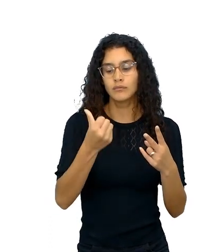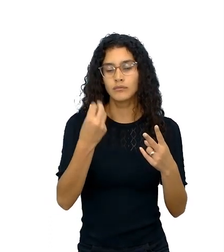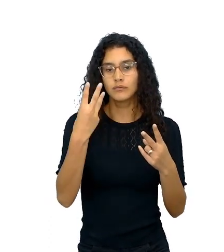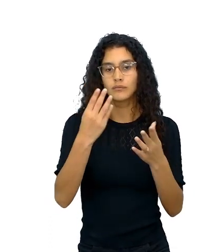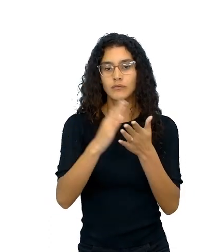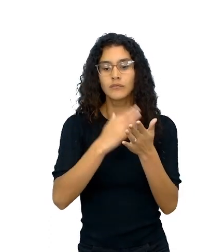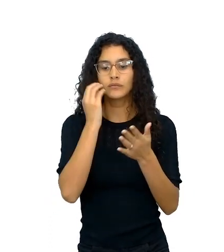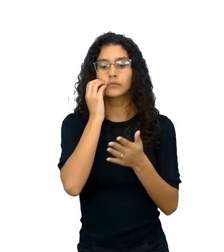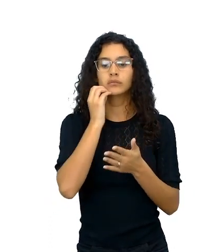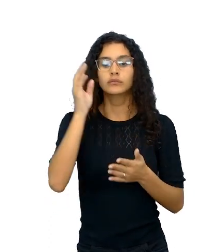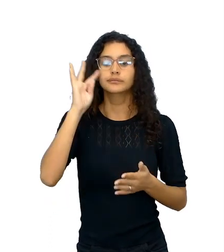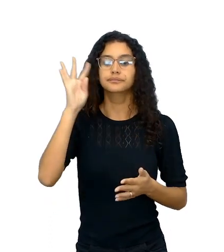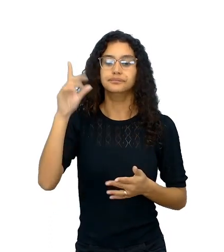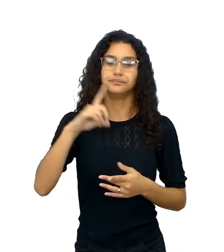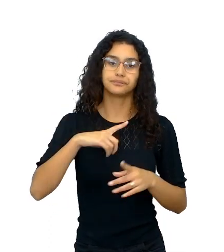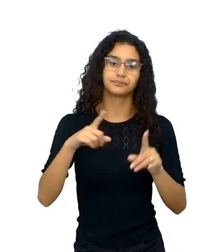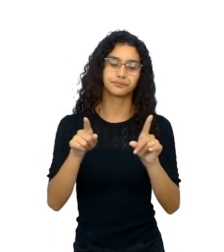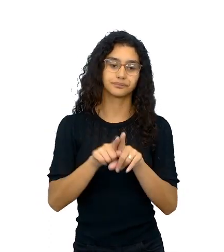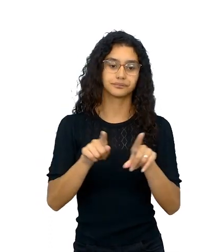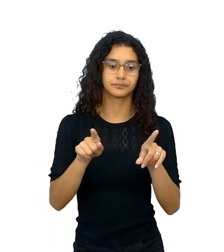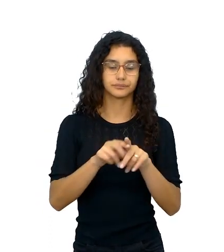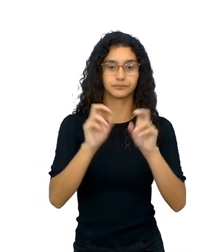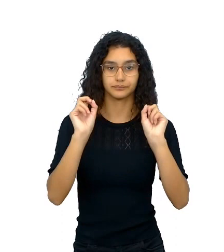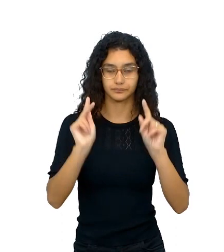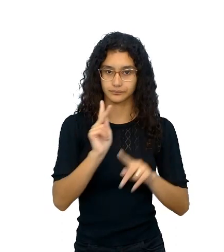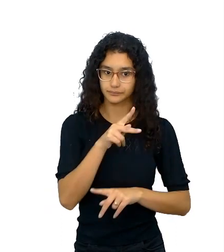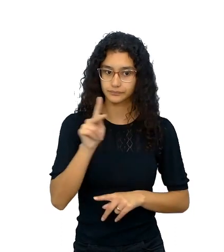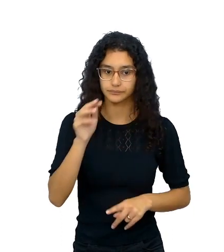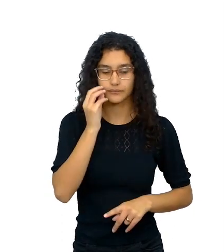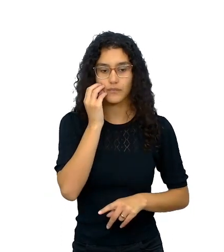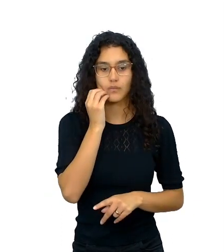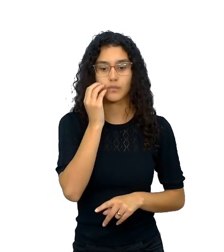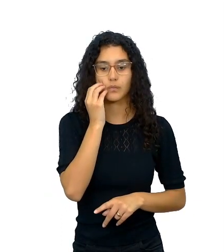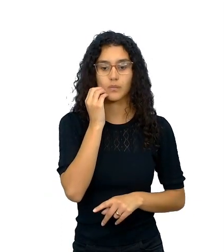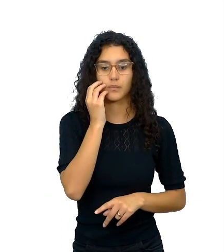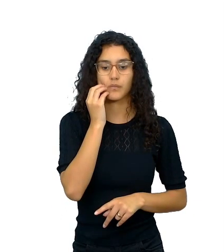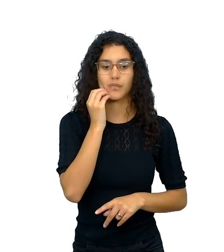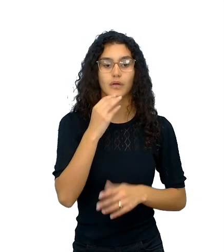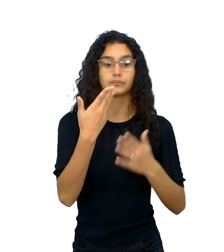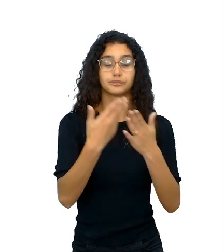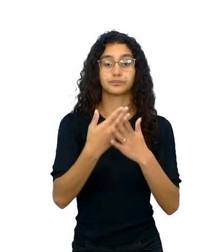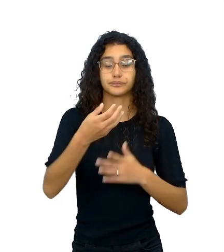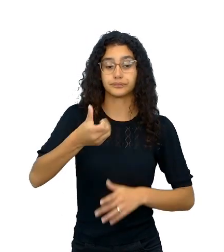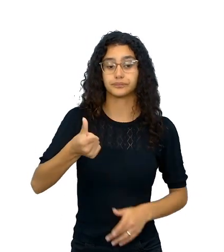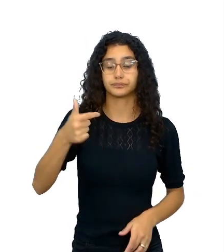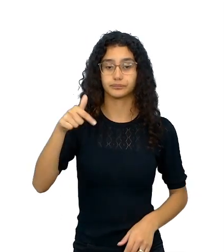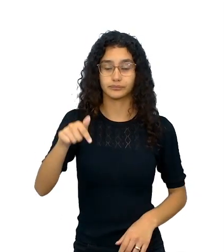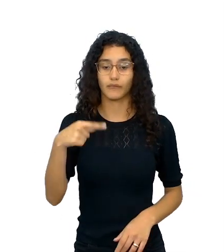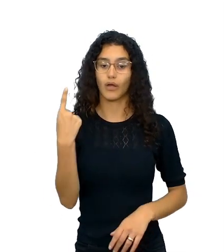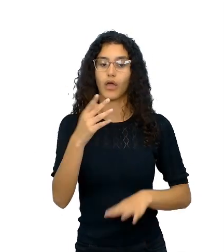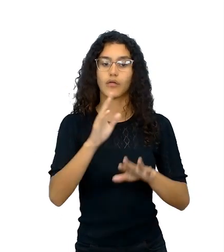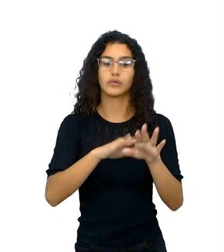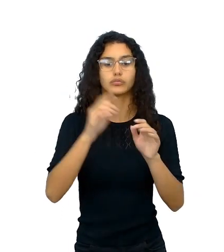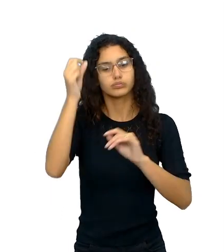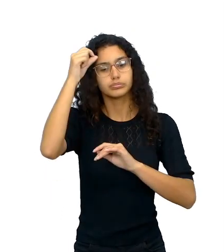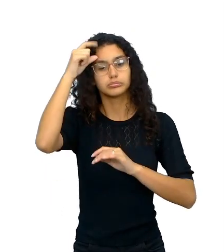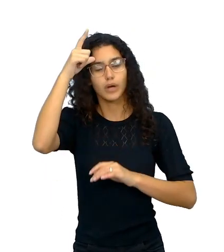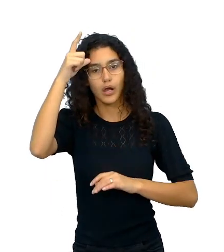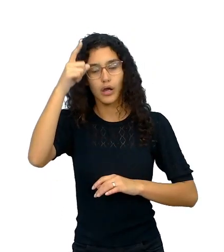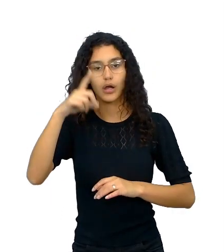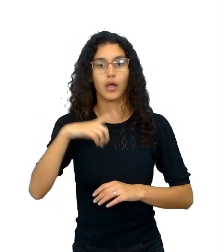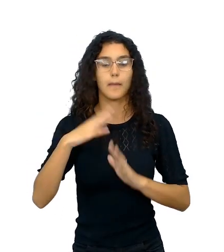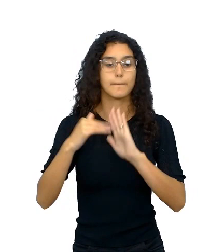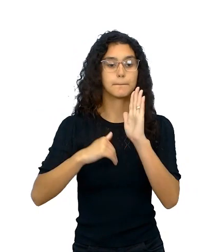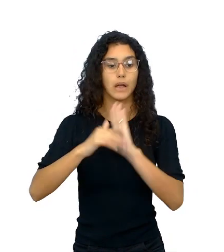questões aí para reflexão. Certo, professor? Nas aulas 6 e 7, nós vamos falar de ampliação de